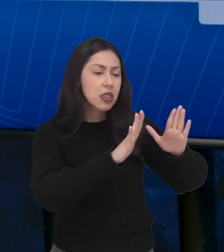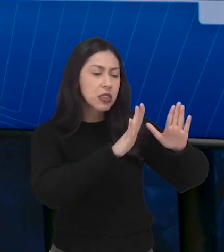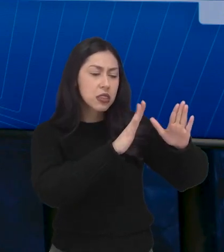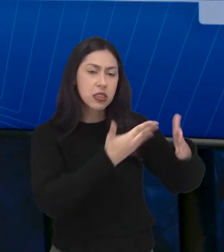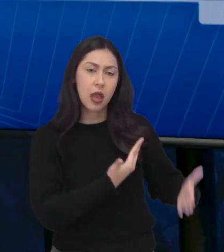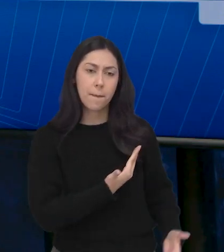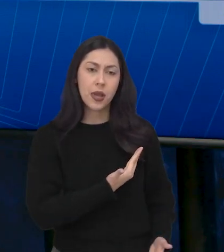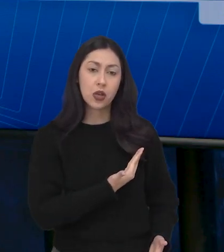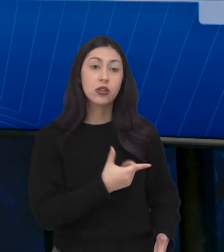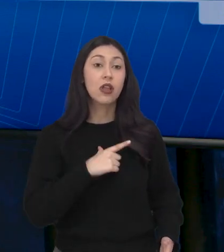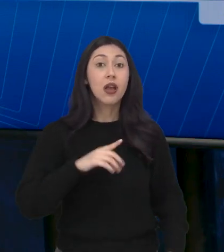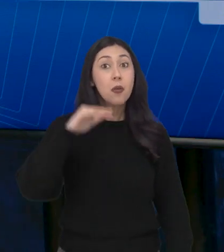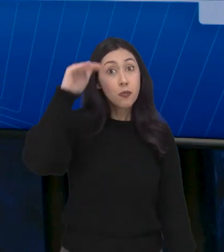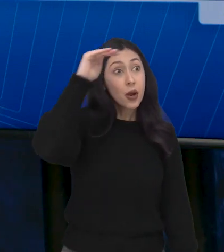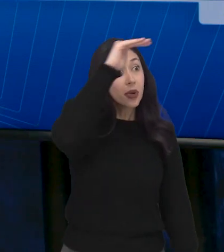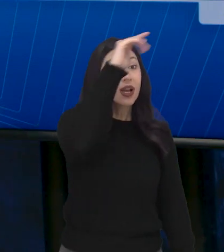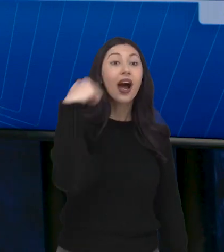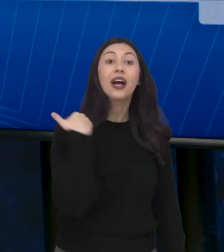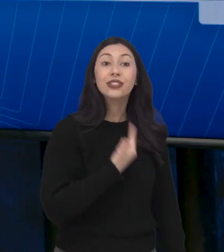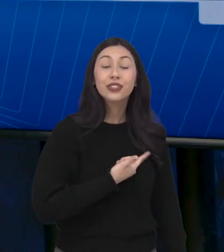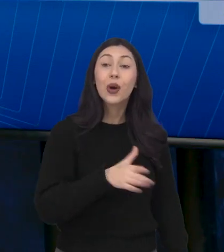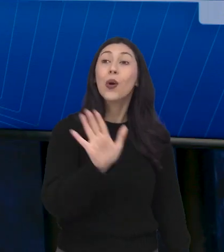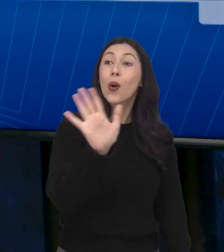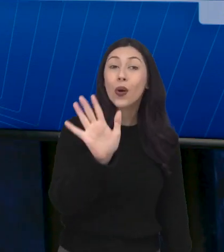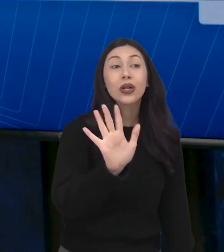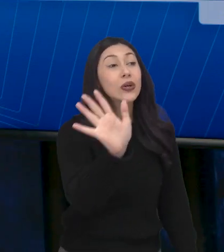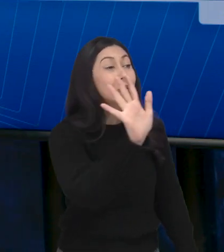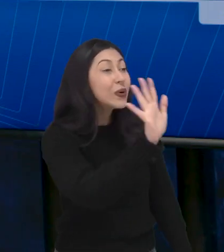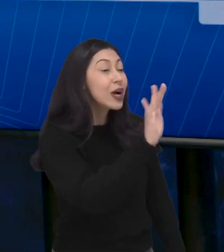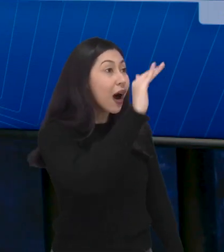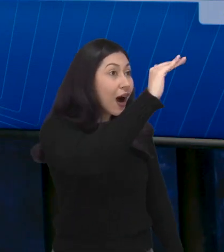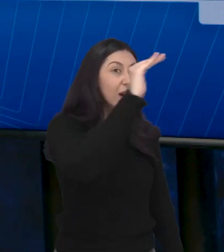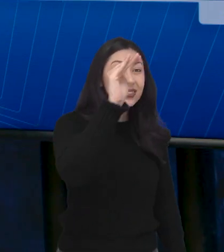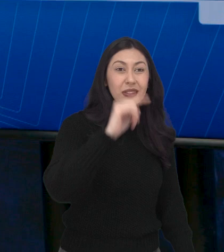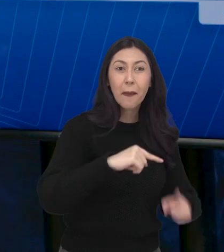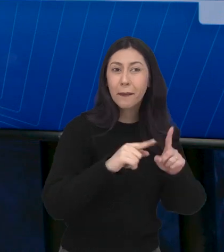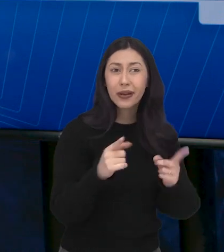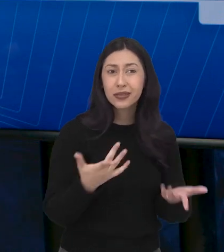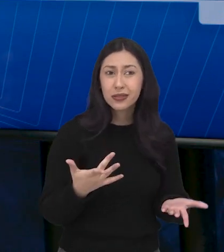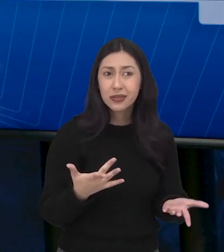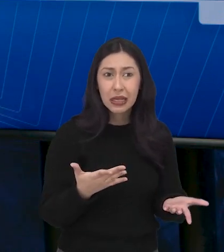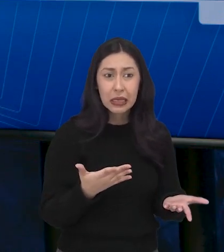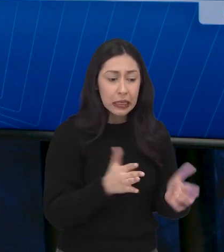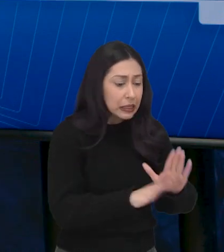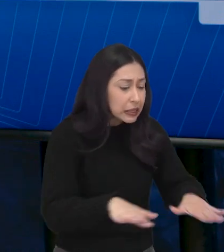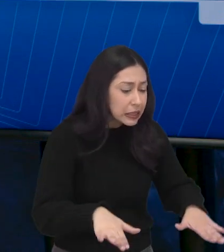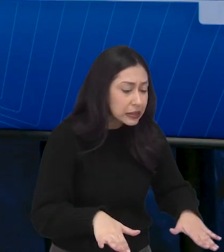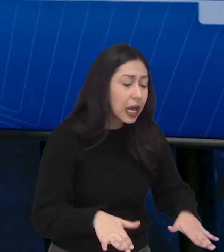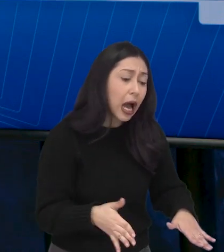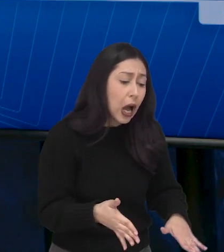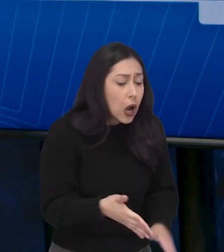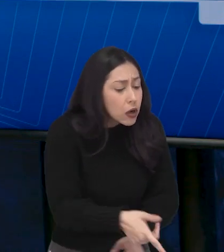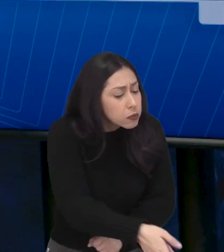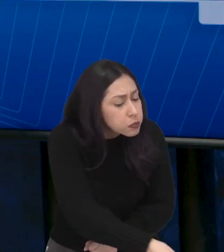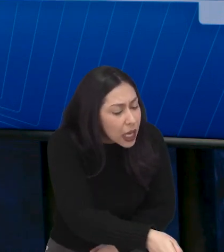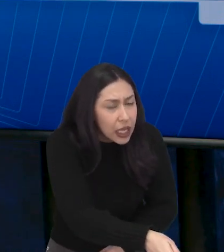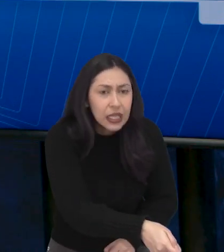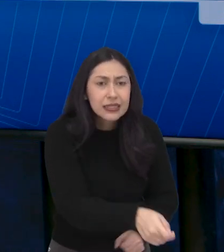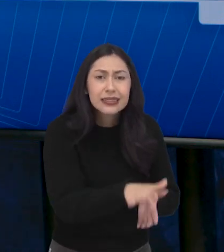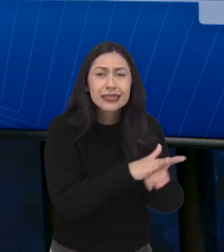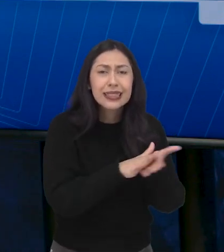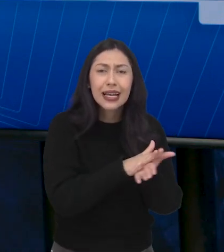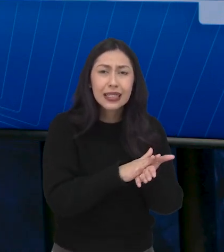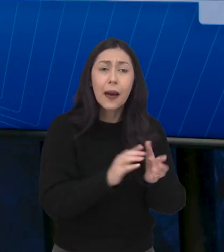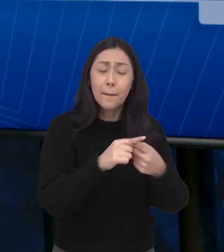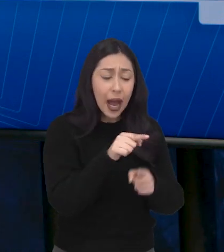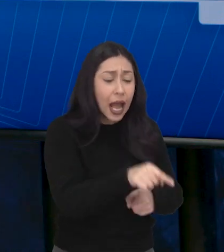tem adultos. Normalmente a gente cumprimenta todos os adultos e dificilmente a gente se abaixa para cumprimentar as crianças. Como se elas não fossem